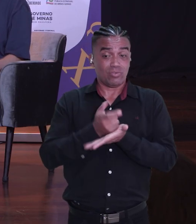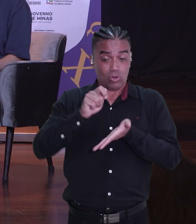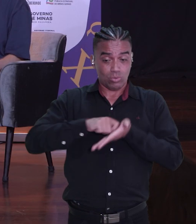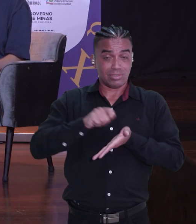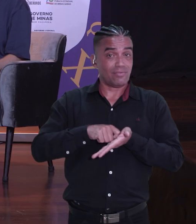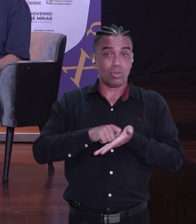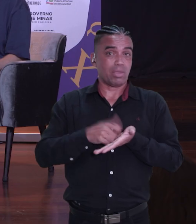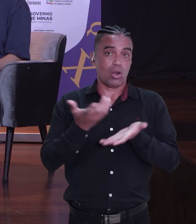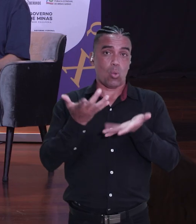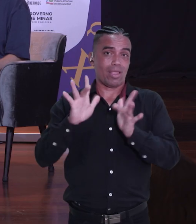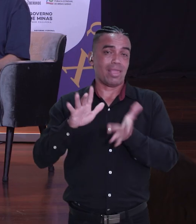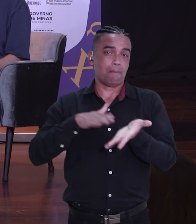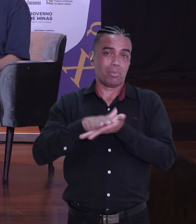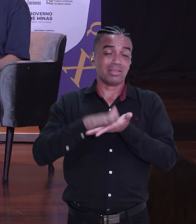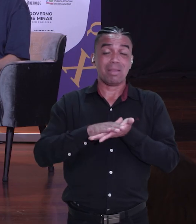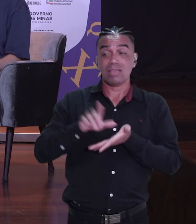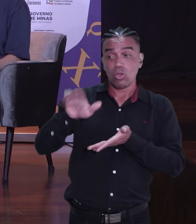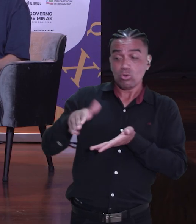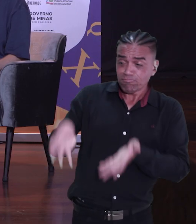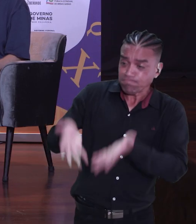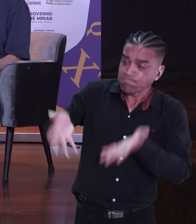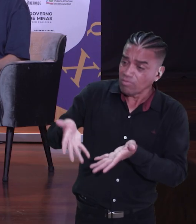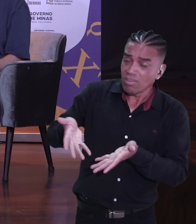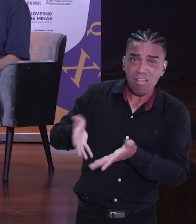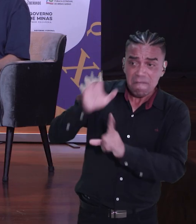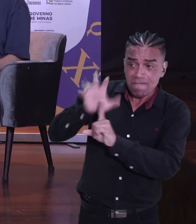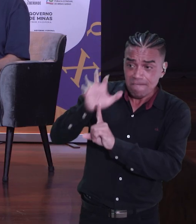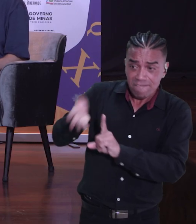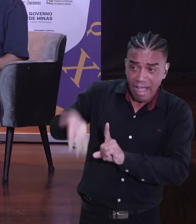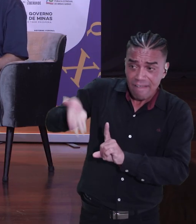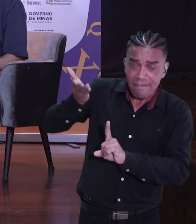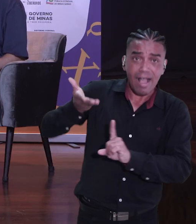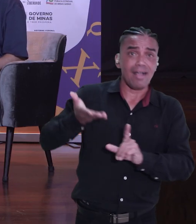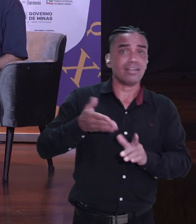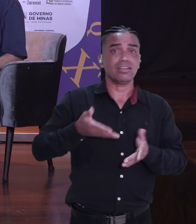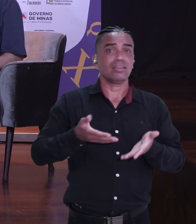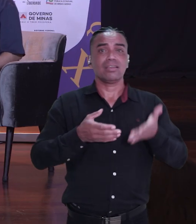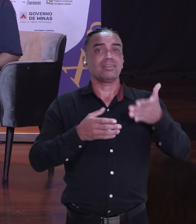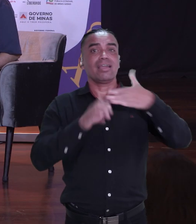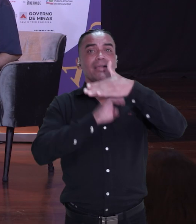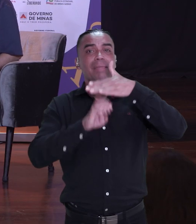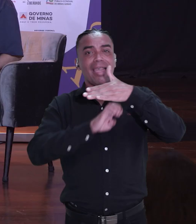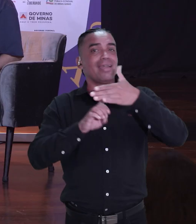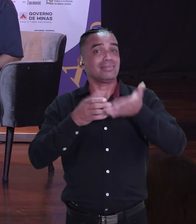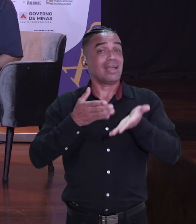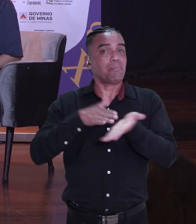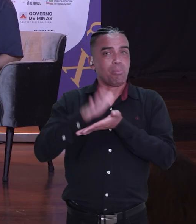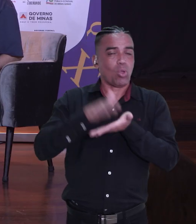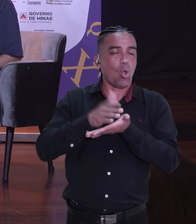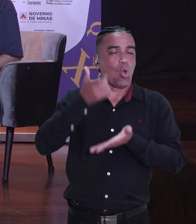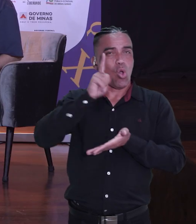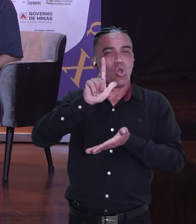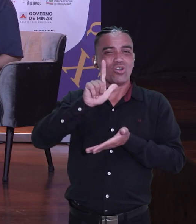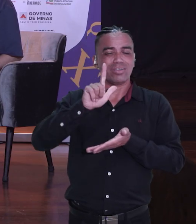que ela não escreveu para ser publicado, mas que eu imediatamente insisti com você que fosse, oferecido a uma editora, né?